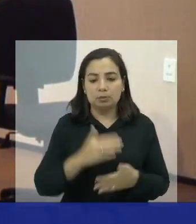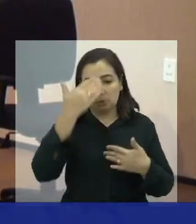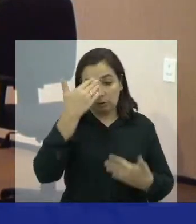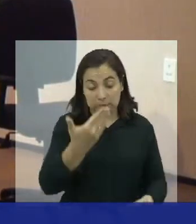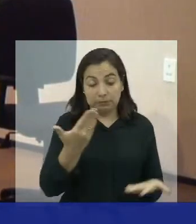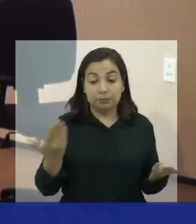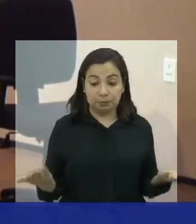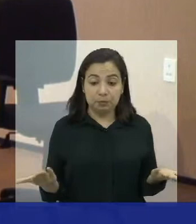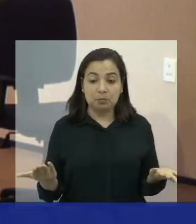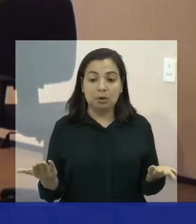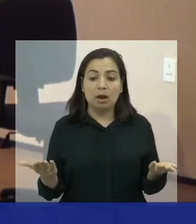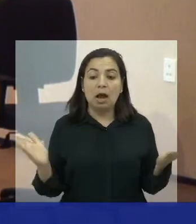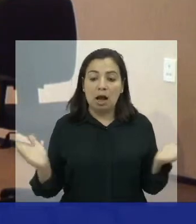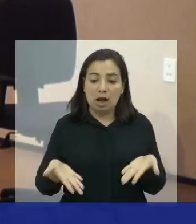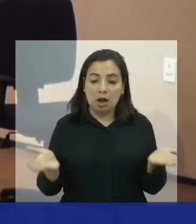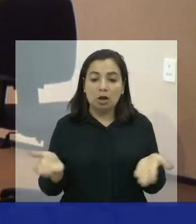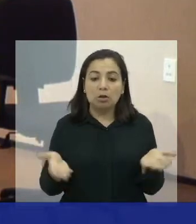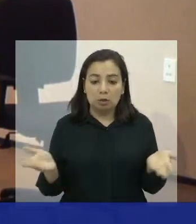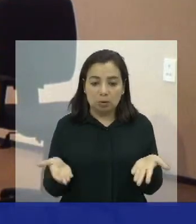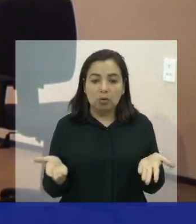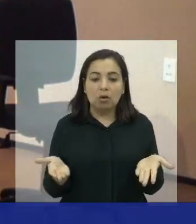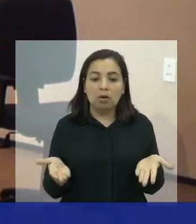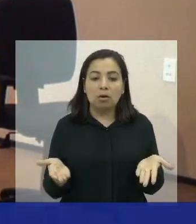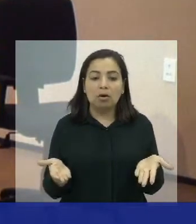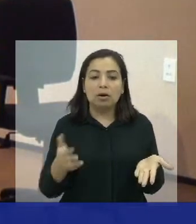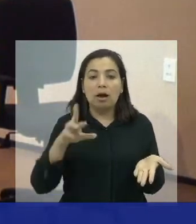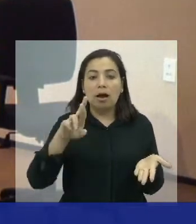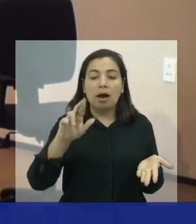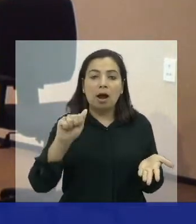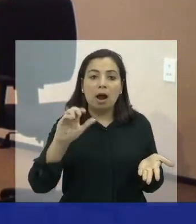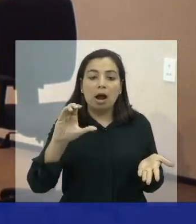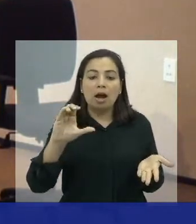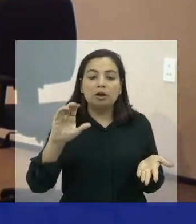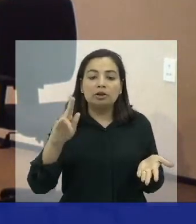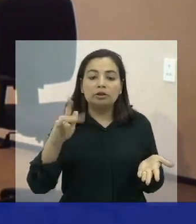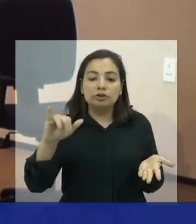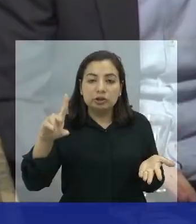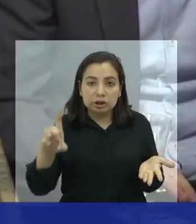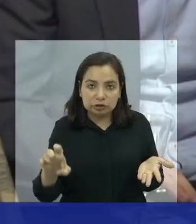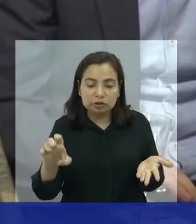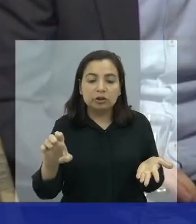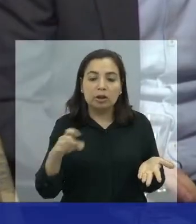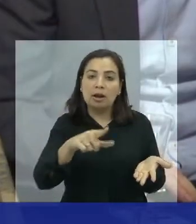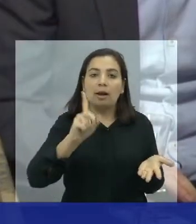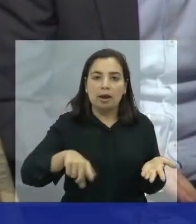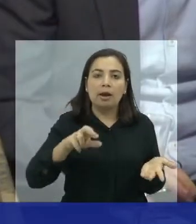Bom, chamo agora o senhor Rachid Alencar, representante da AFIM.